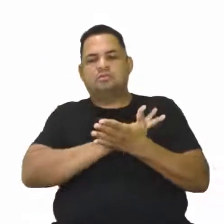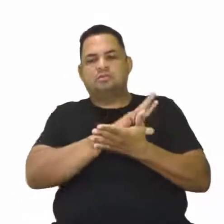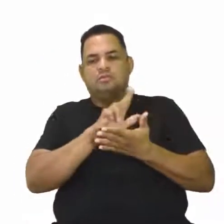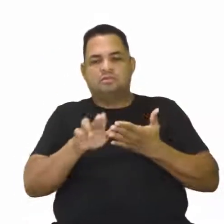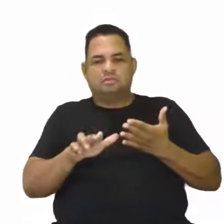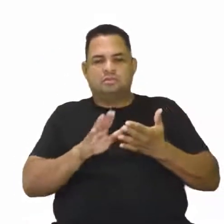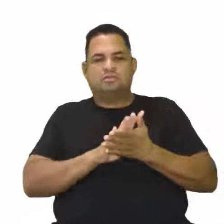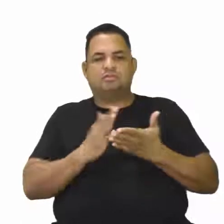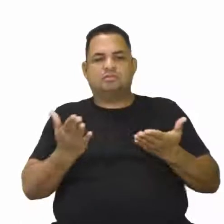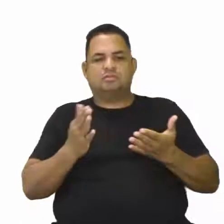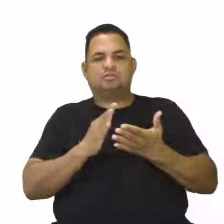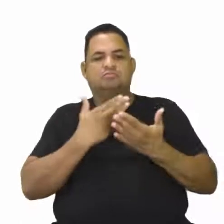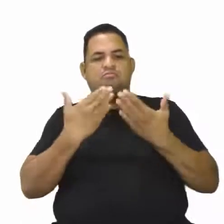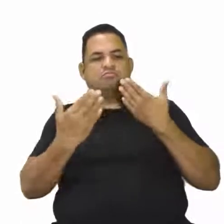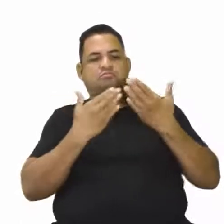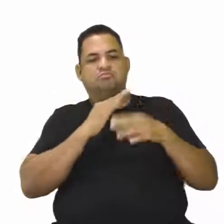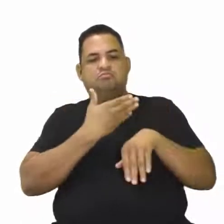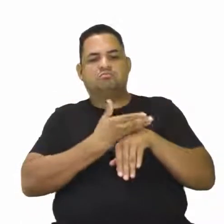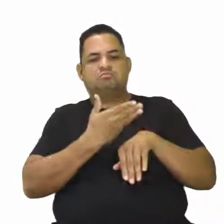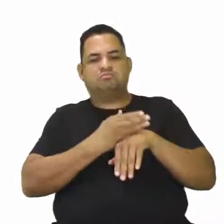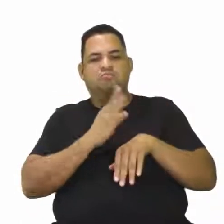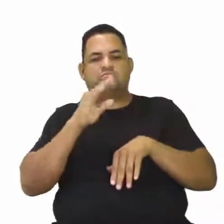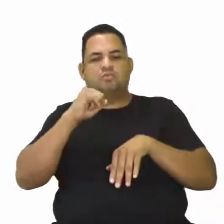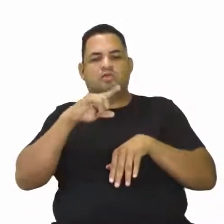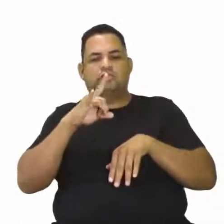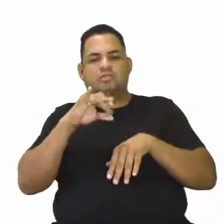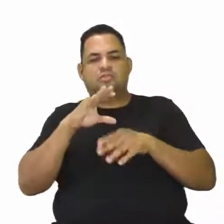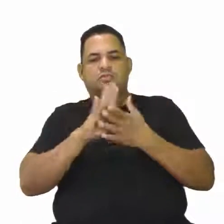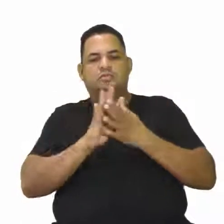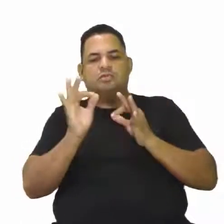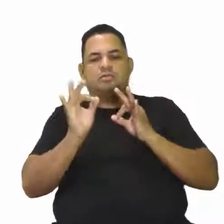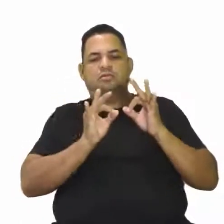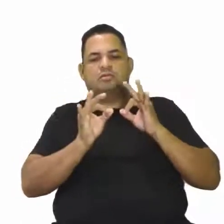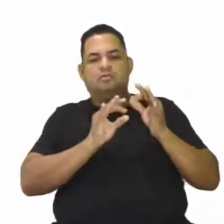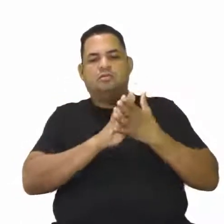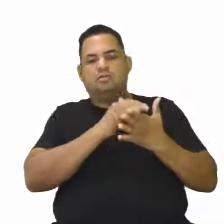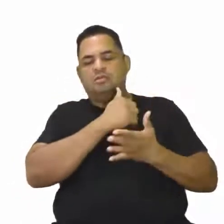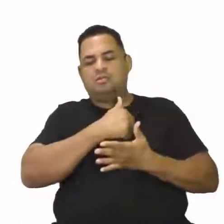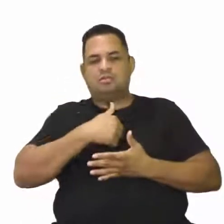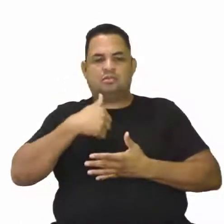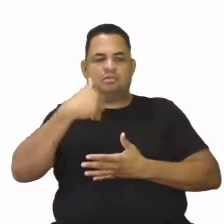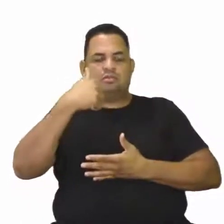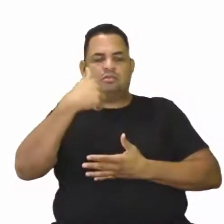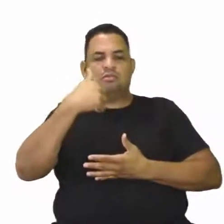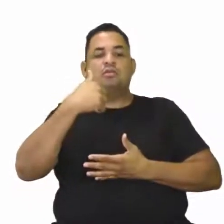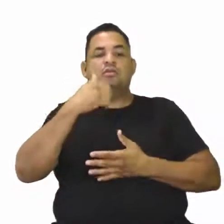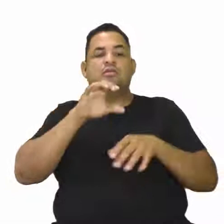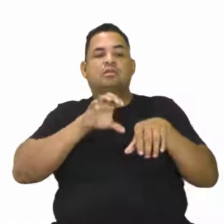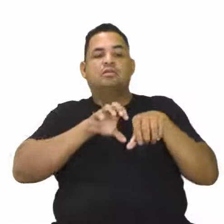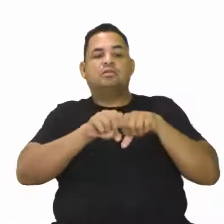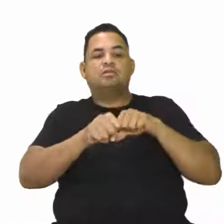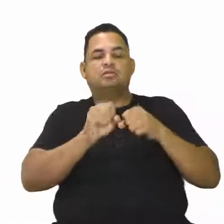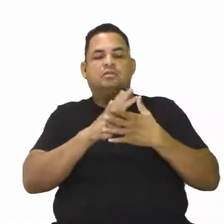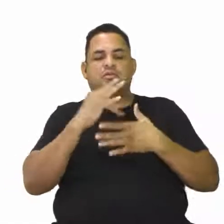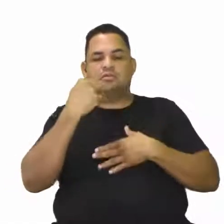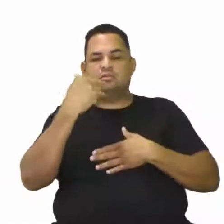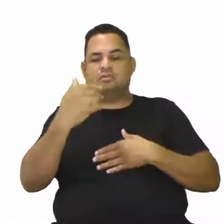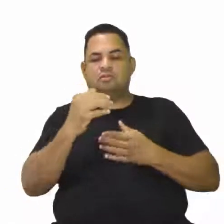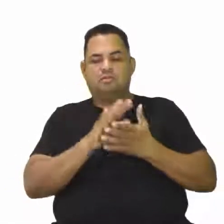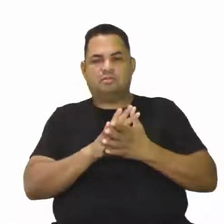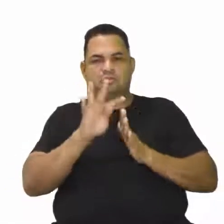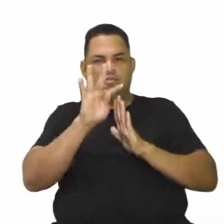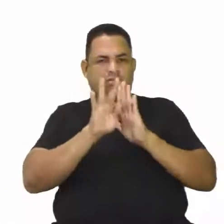diversidade? Ou debater as práticas sobre o multilinguismo para formar melhor os professores de línguas. Na verdade, um